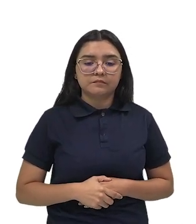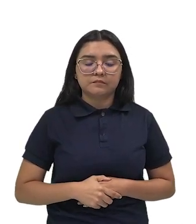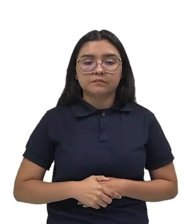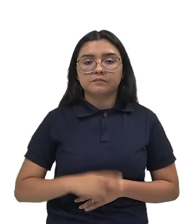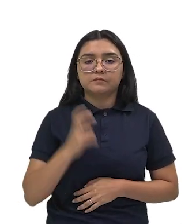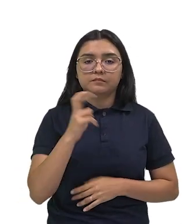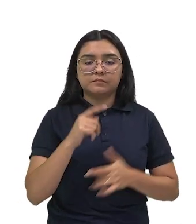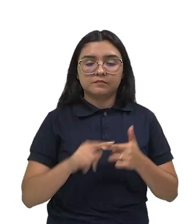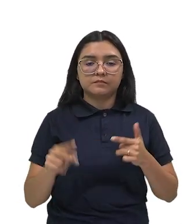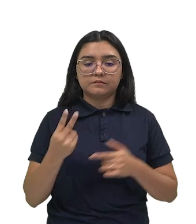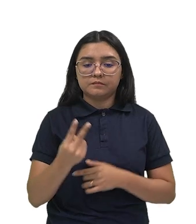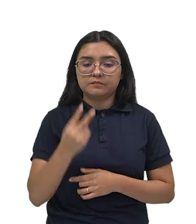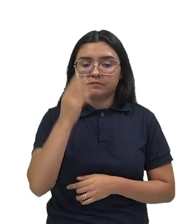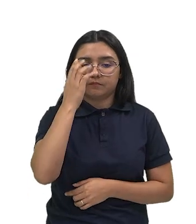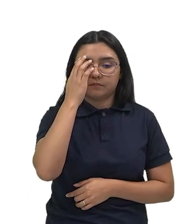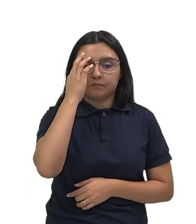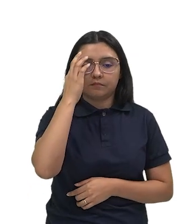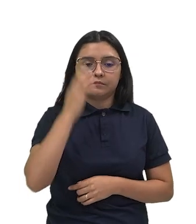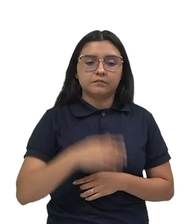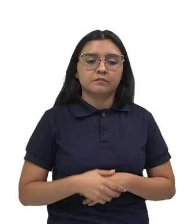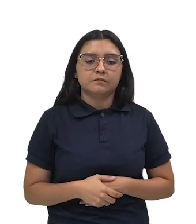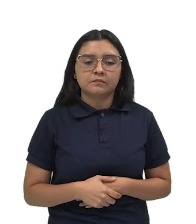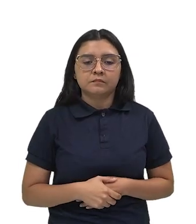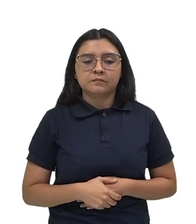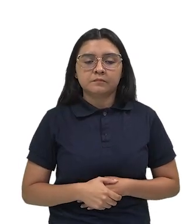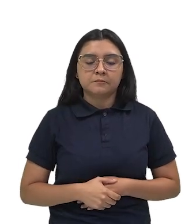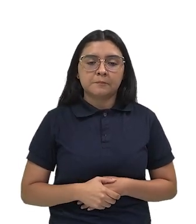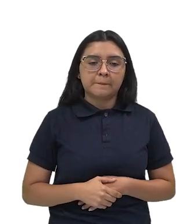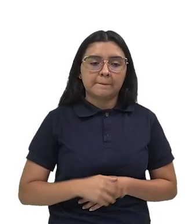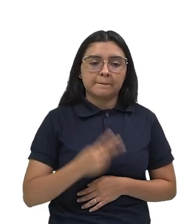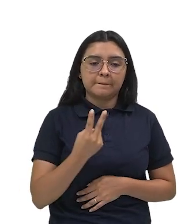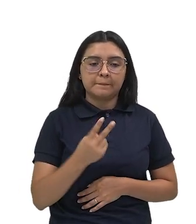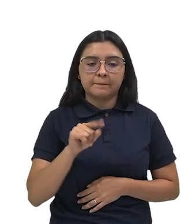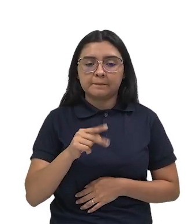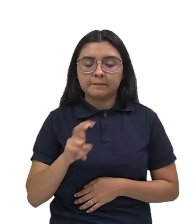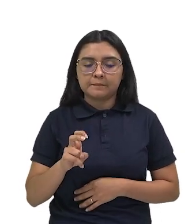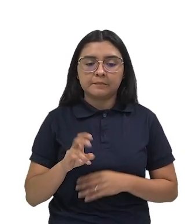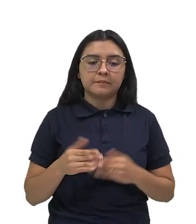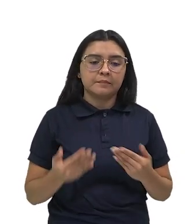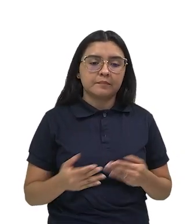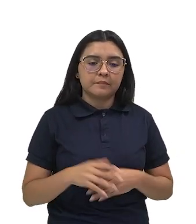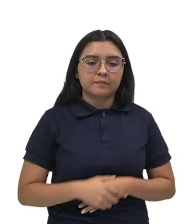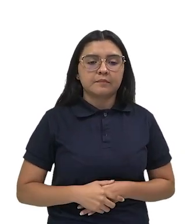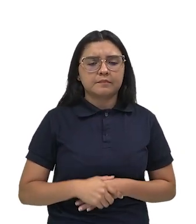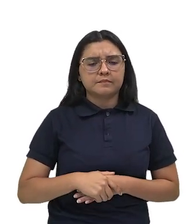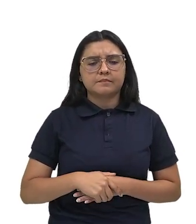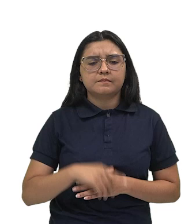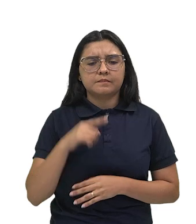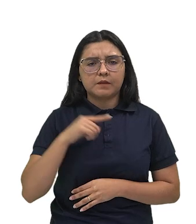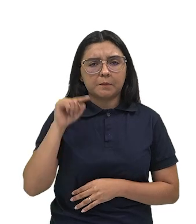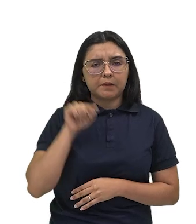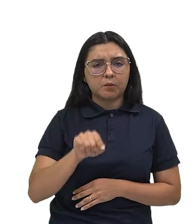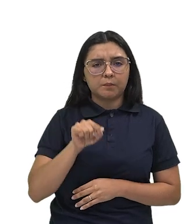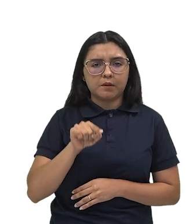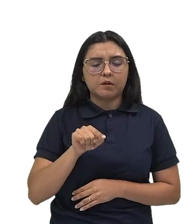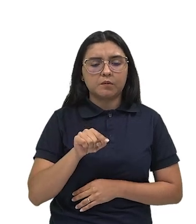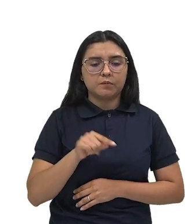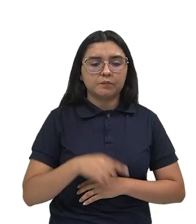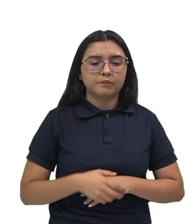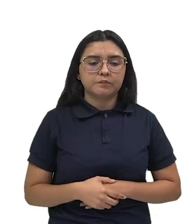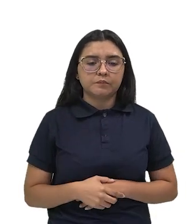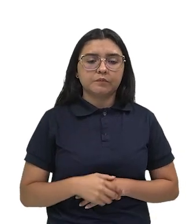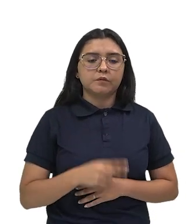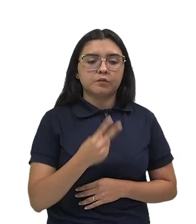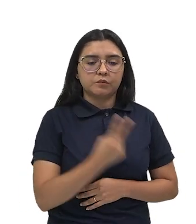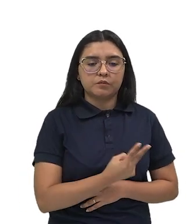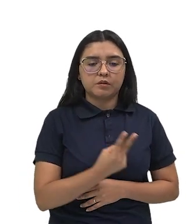5 dividido por 2 dá 2,5. A mediana ela está exatamente bem aqui, olha, no meião do